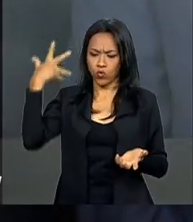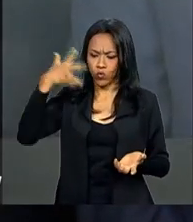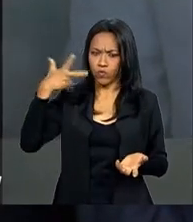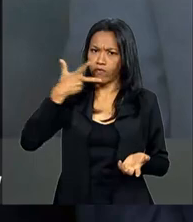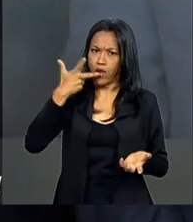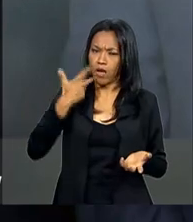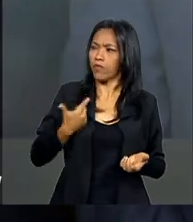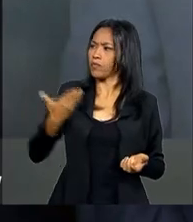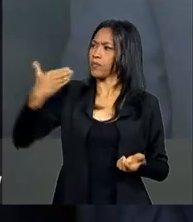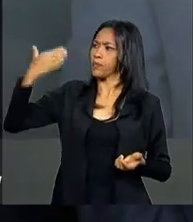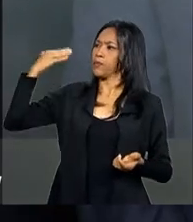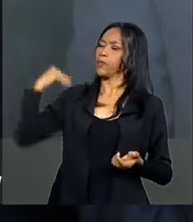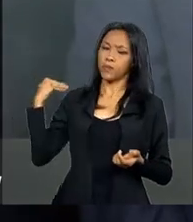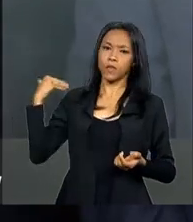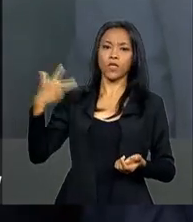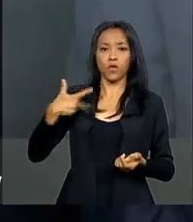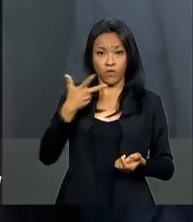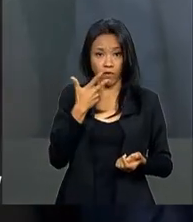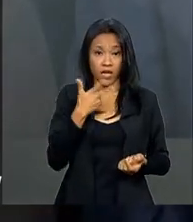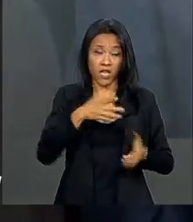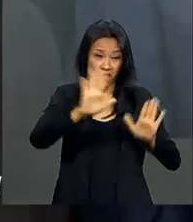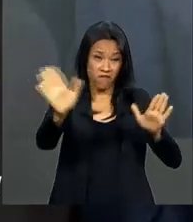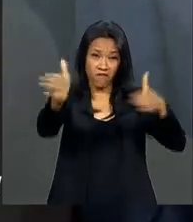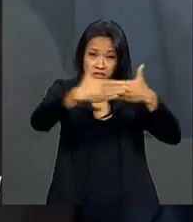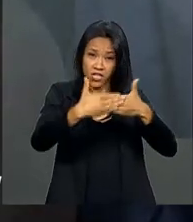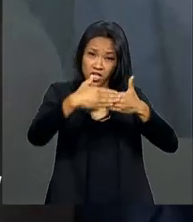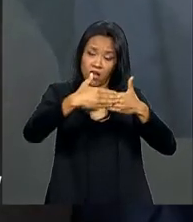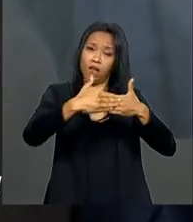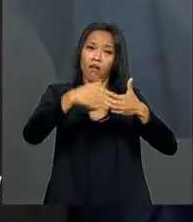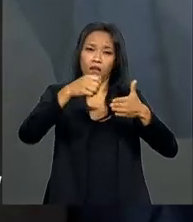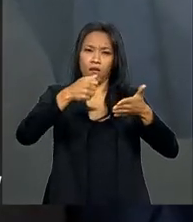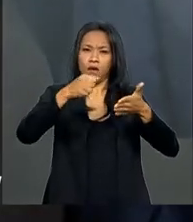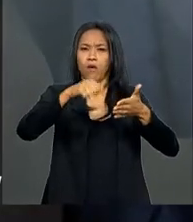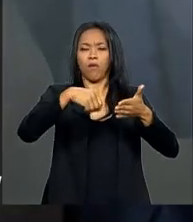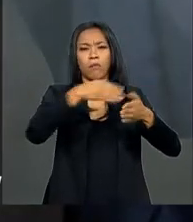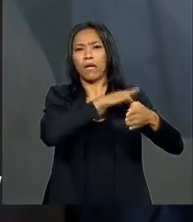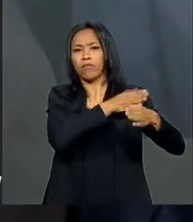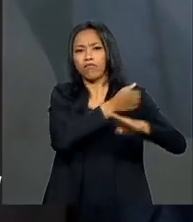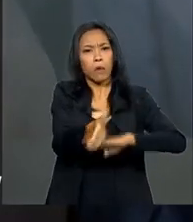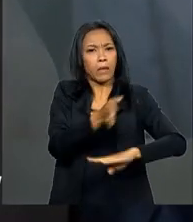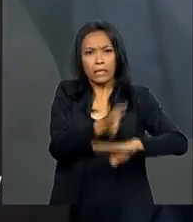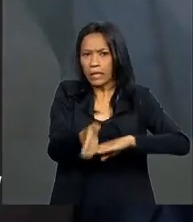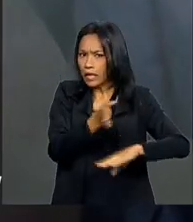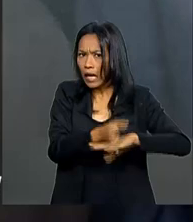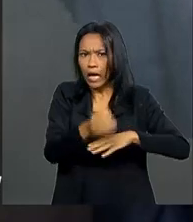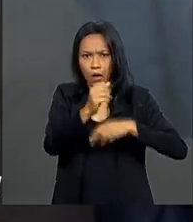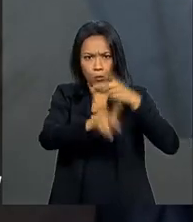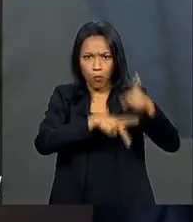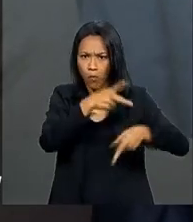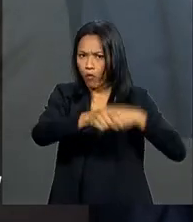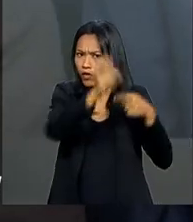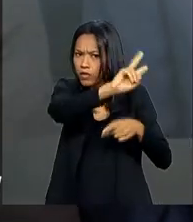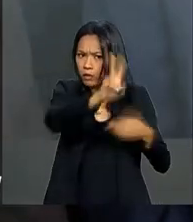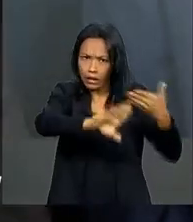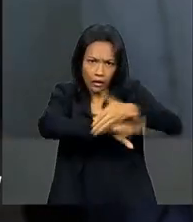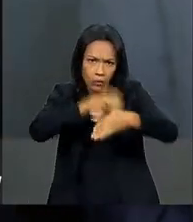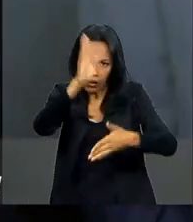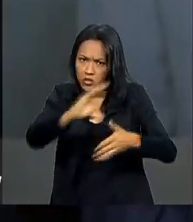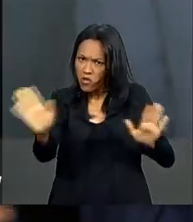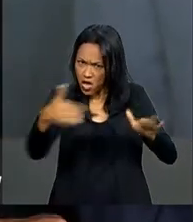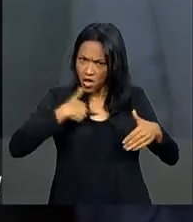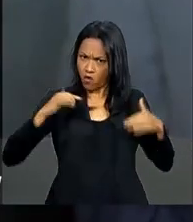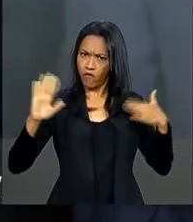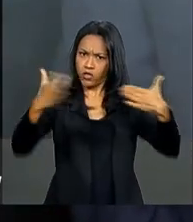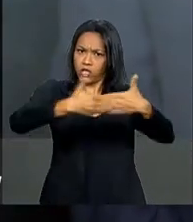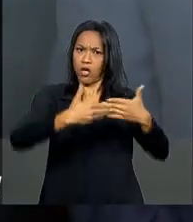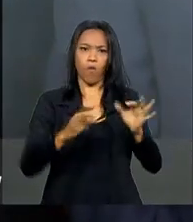dias anteriores, quando eu disse que o fechamento de fronteira é incogitável, inegociável. Vocês sabem que houve até